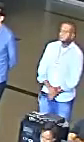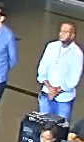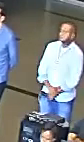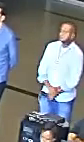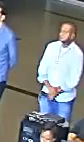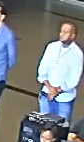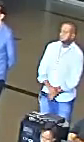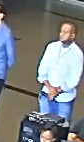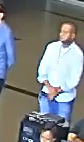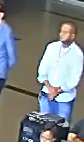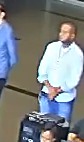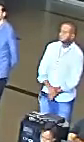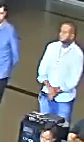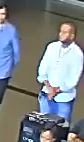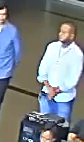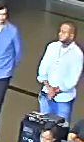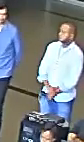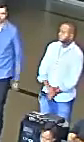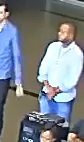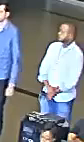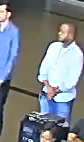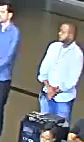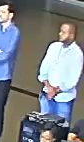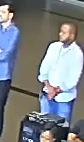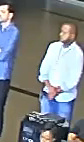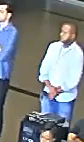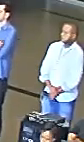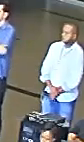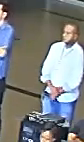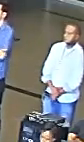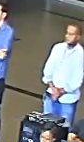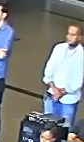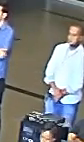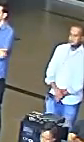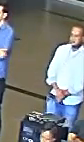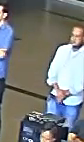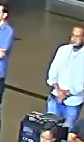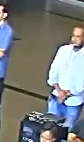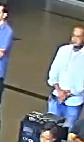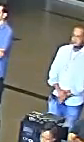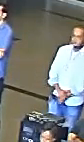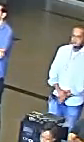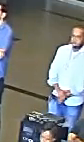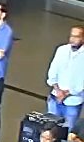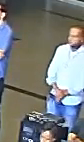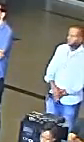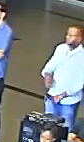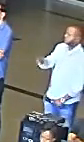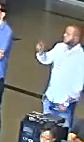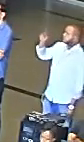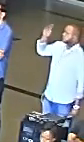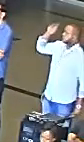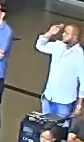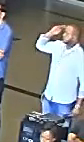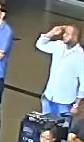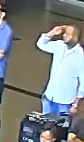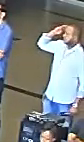voltar eu tenho que pass pagar a passagem de volta por o ainda mais um pouco para